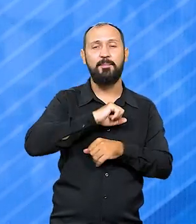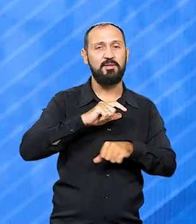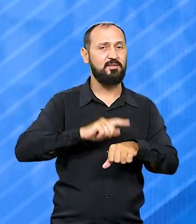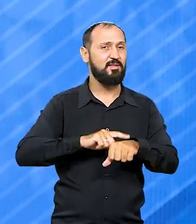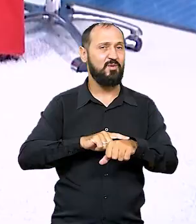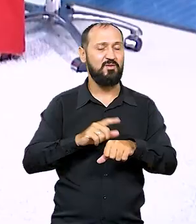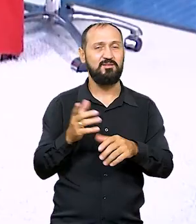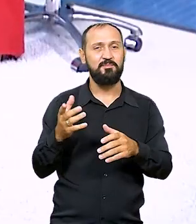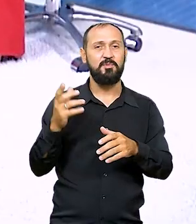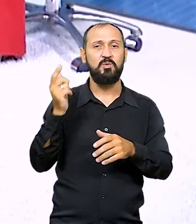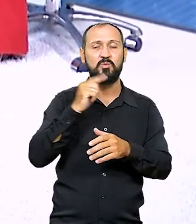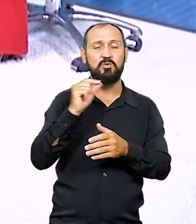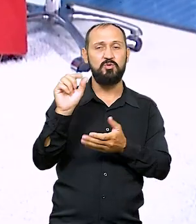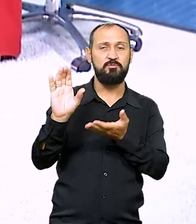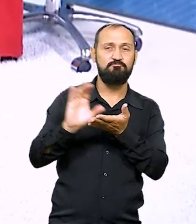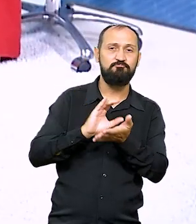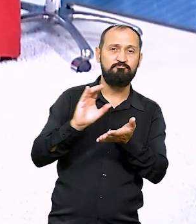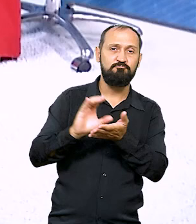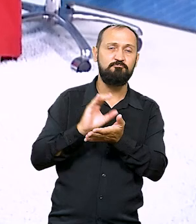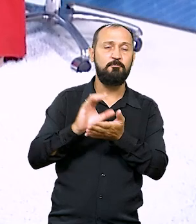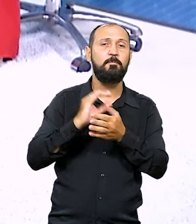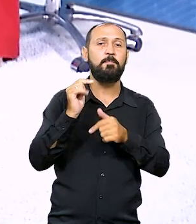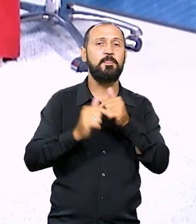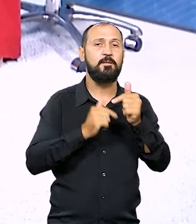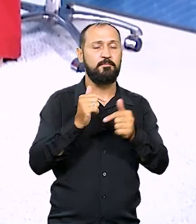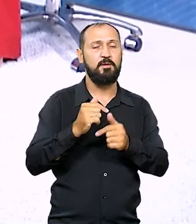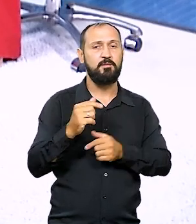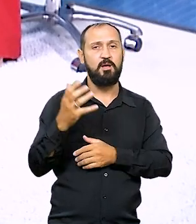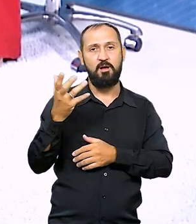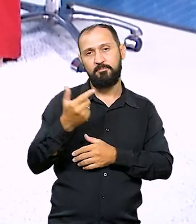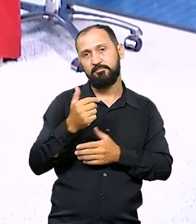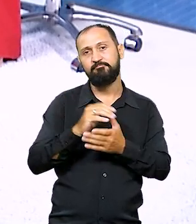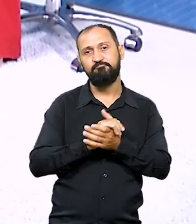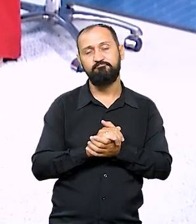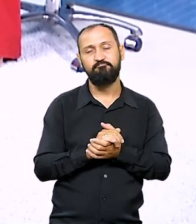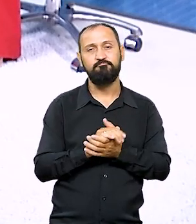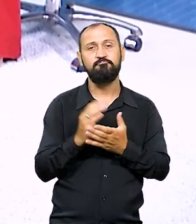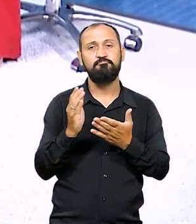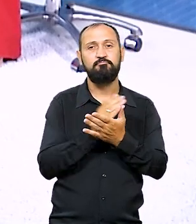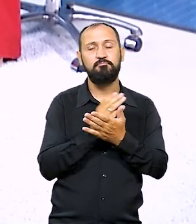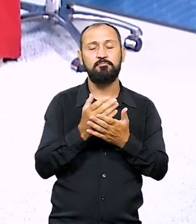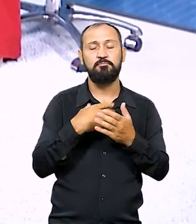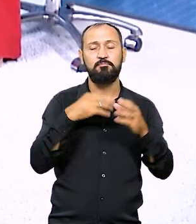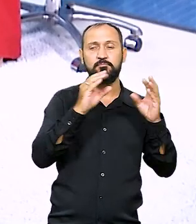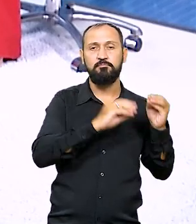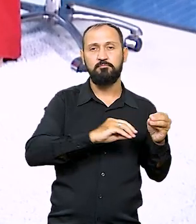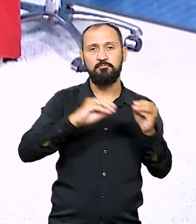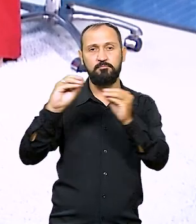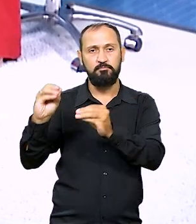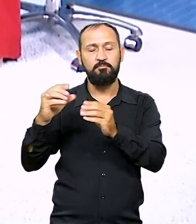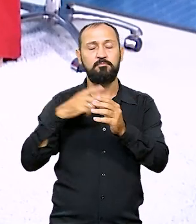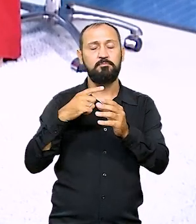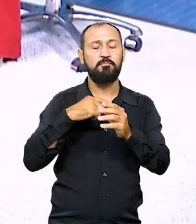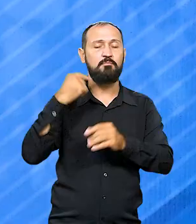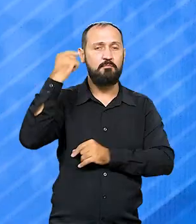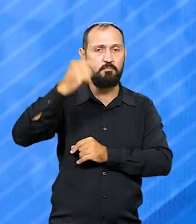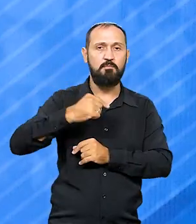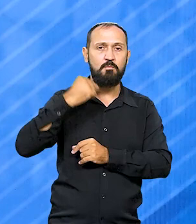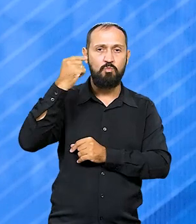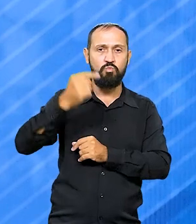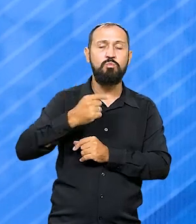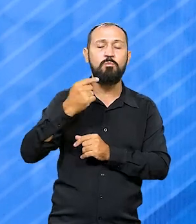rápida, mais célere, para o colega receber os seus honorários, de uma atuação muito mais rápida. Então, os colegas migraram, né? E